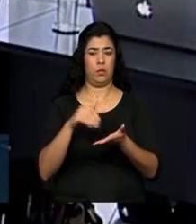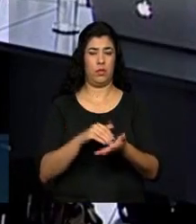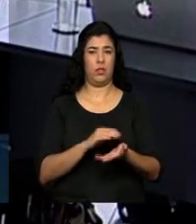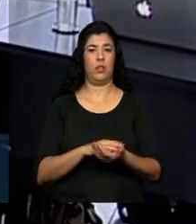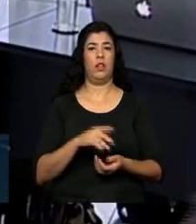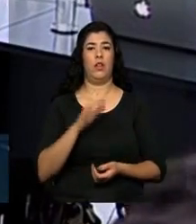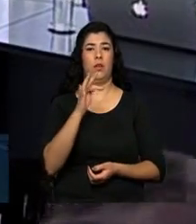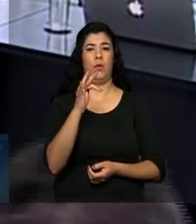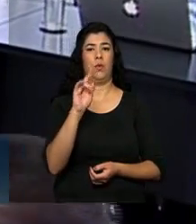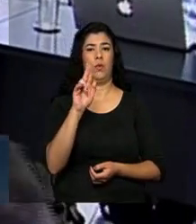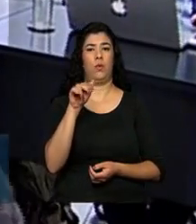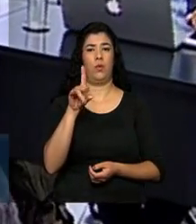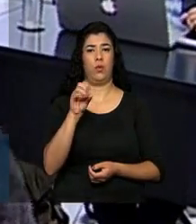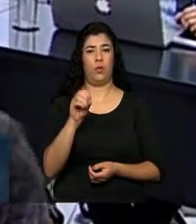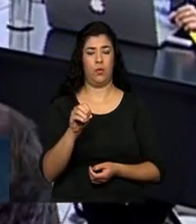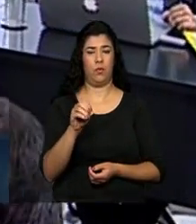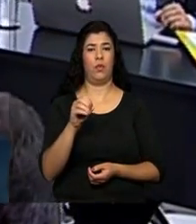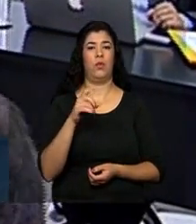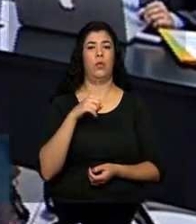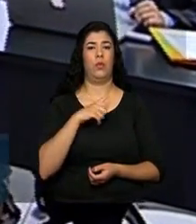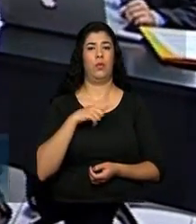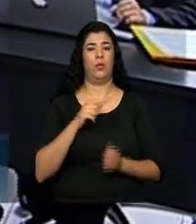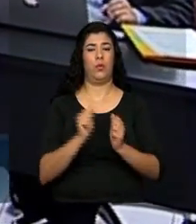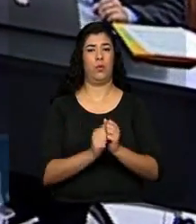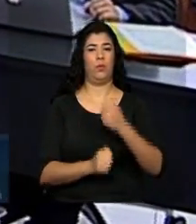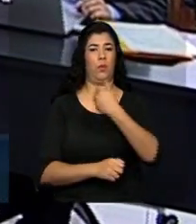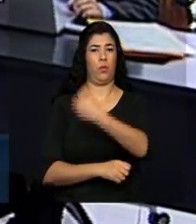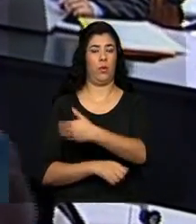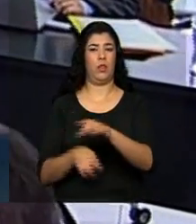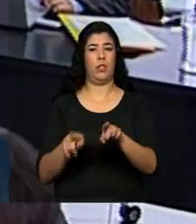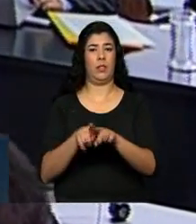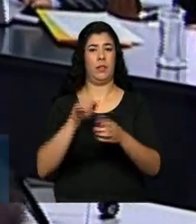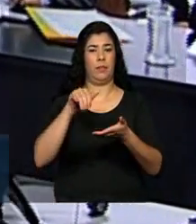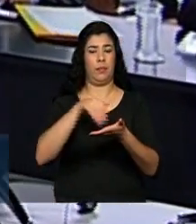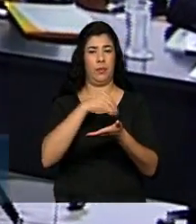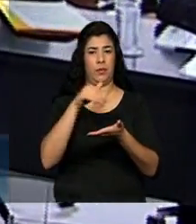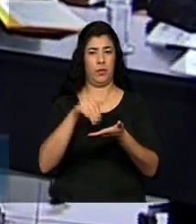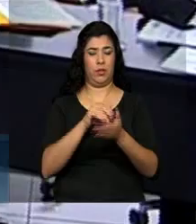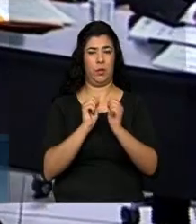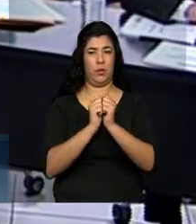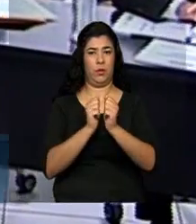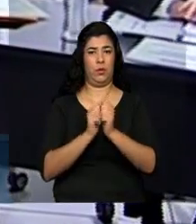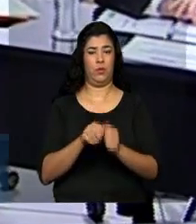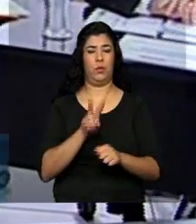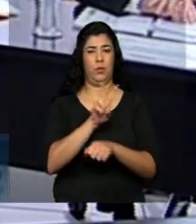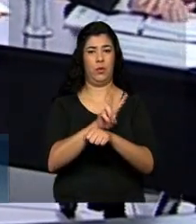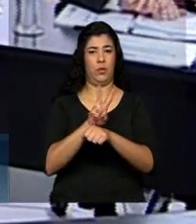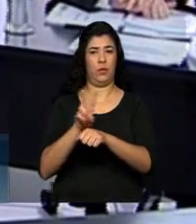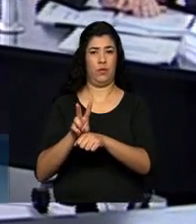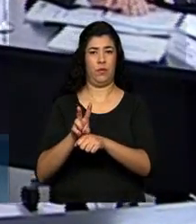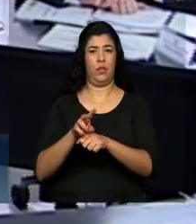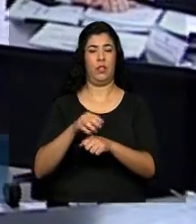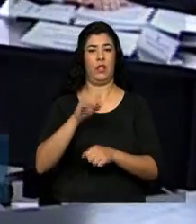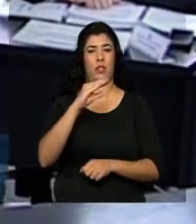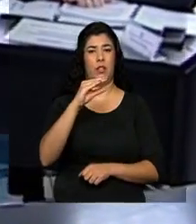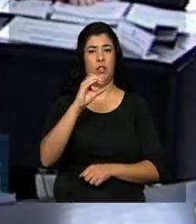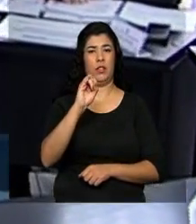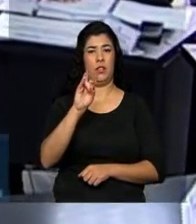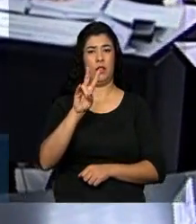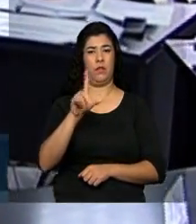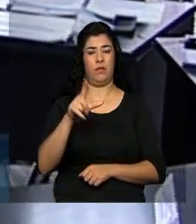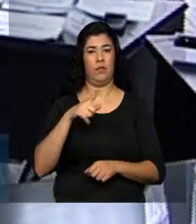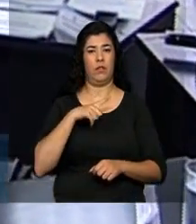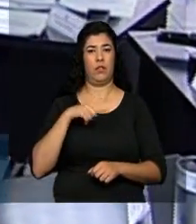fundos Rafael Rezende aqui à minha direita os secretários da Defesa Civil Adriano